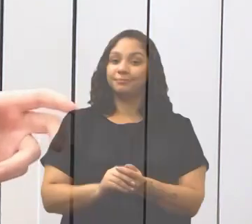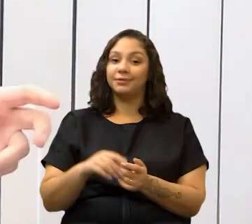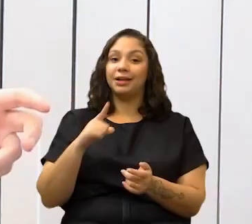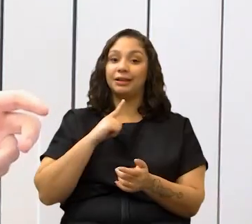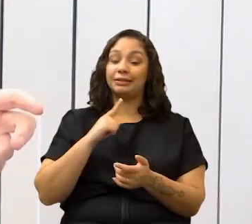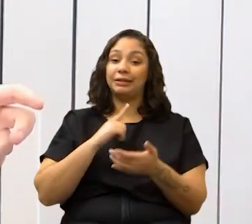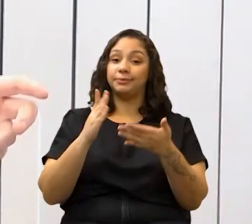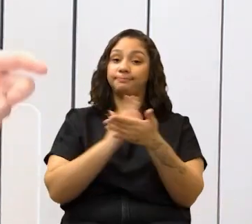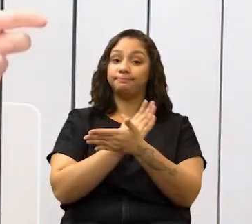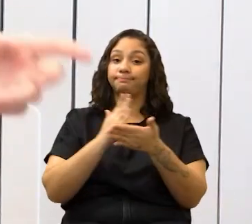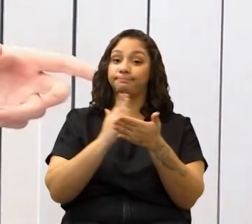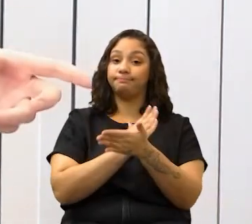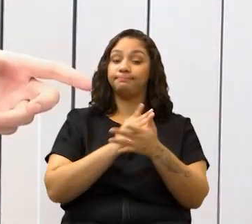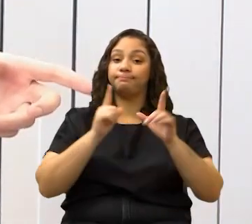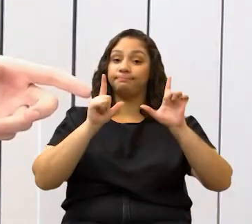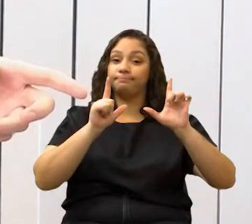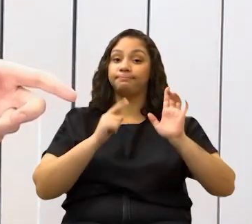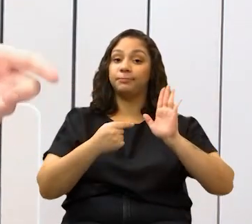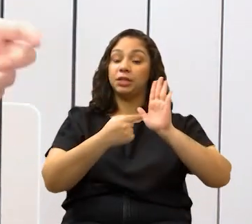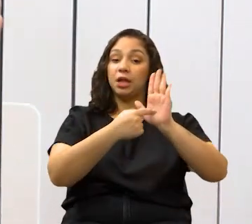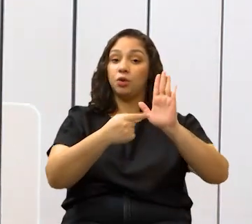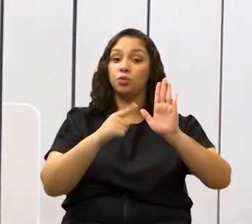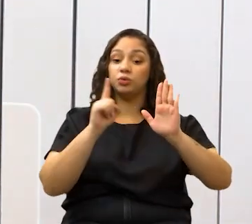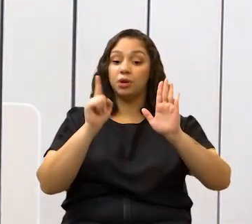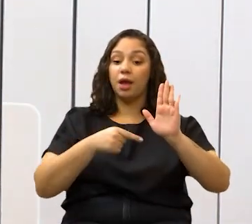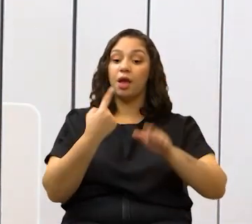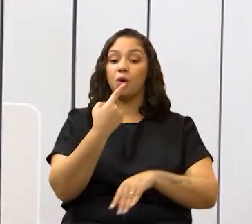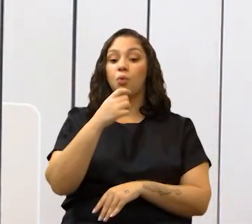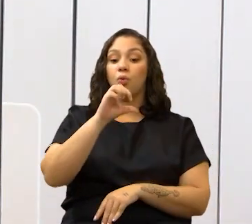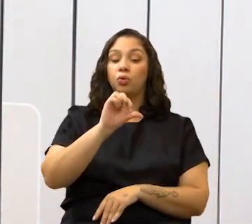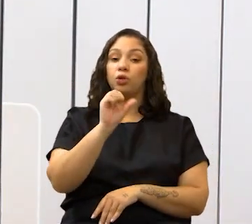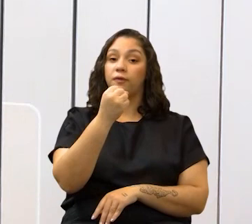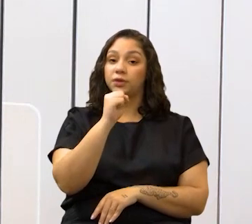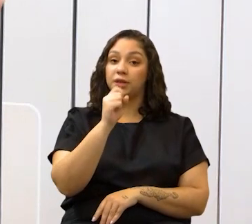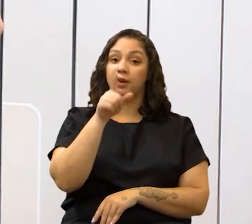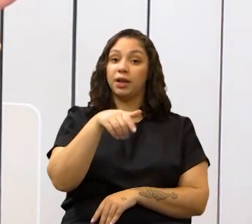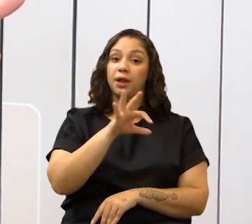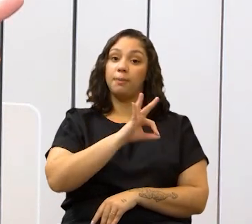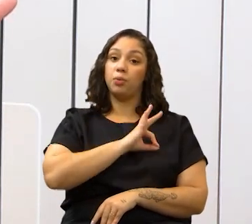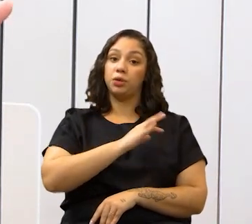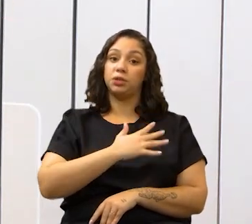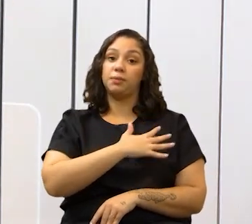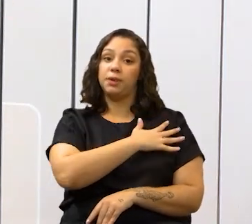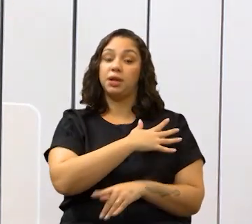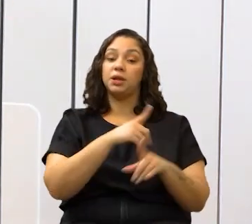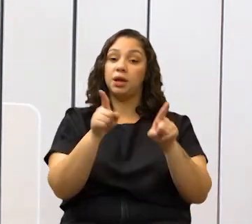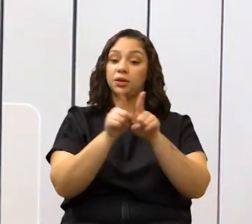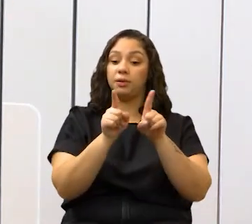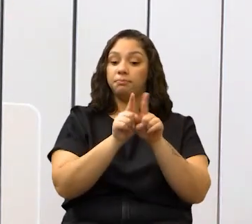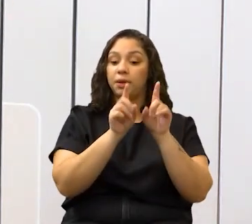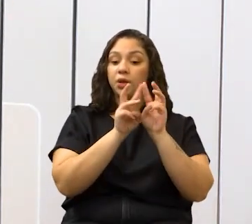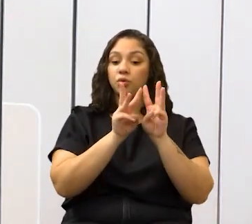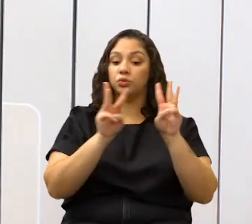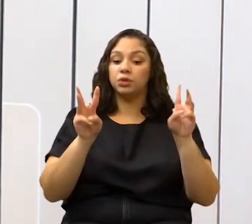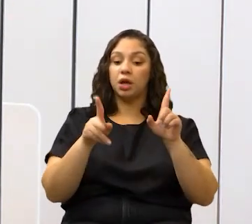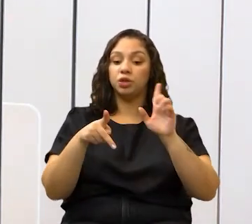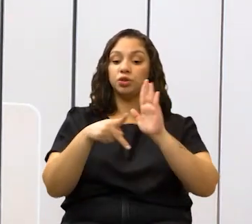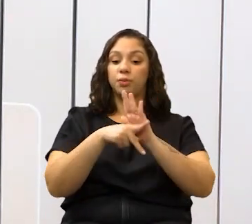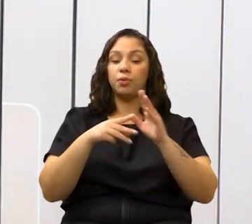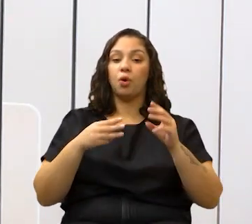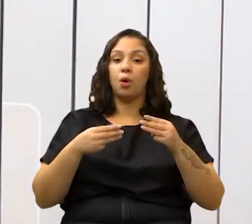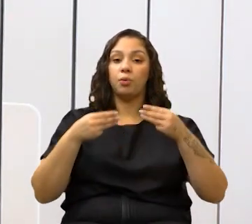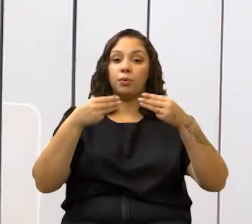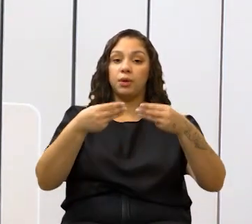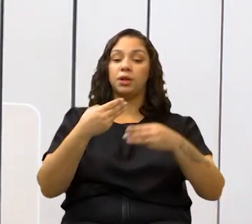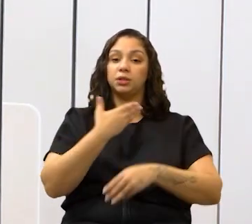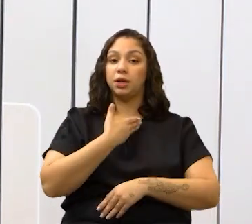Alguns canais para denunciar casos de maus tratos são 190 da Polícia Militar, tem o site do Ministério